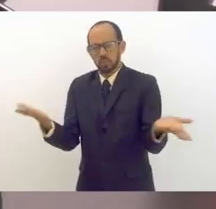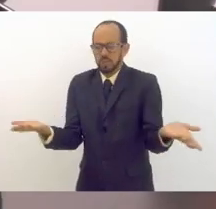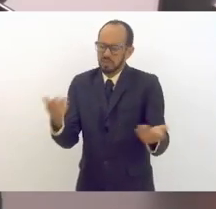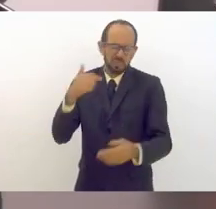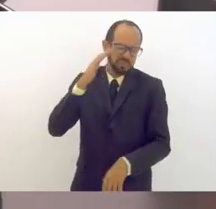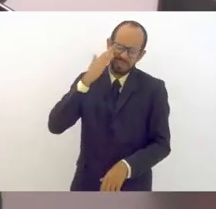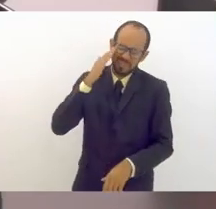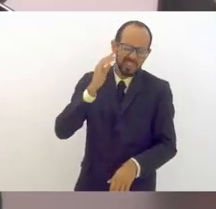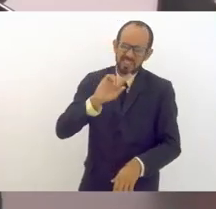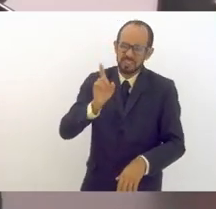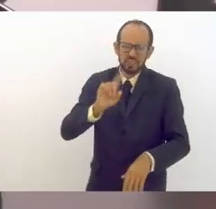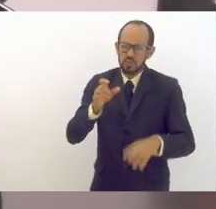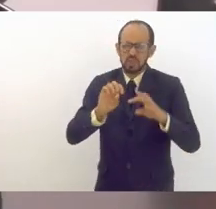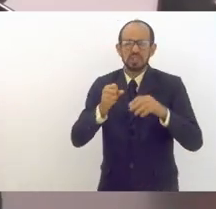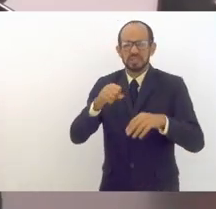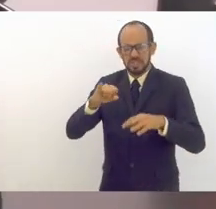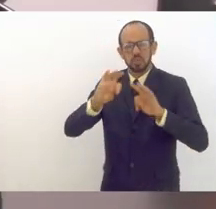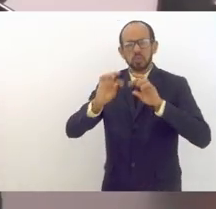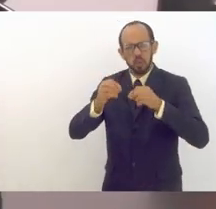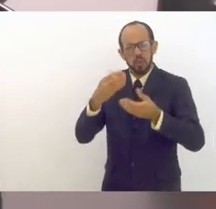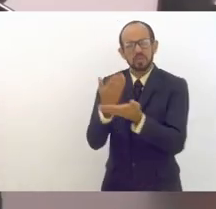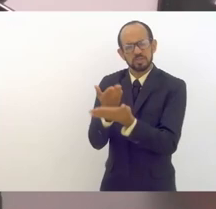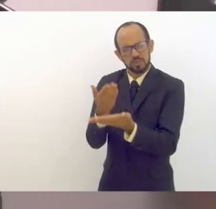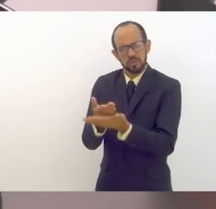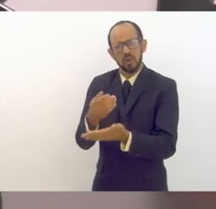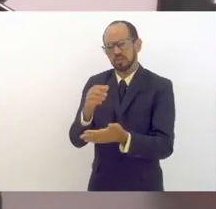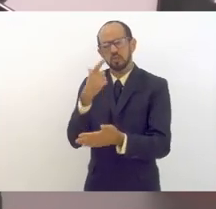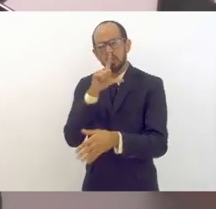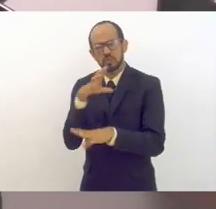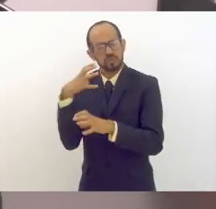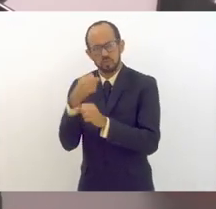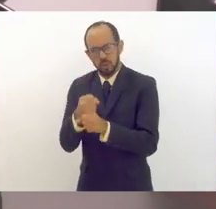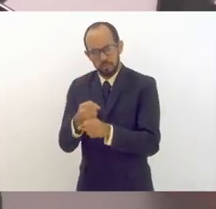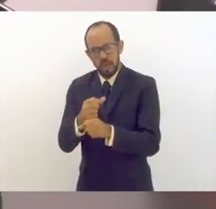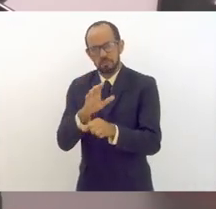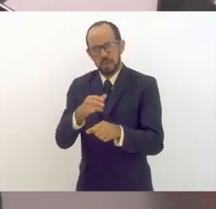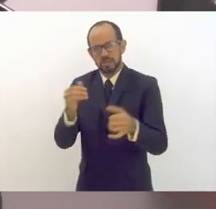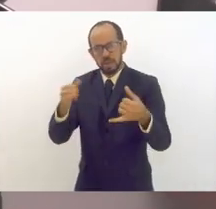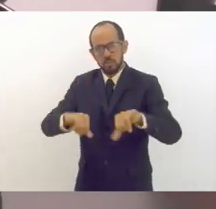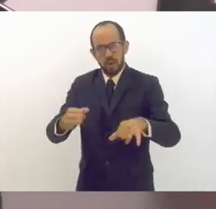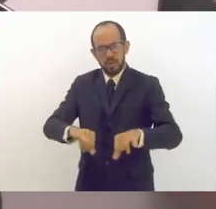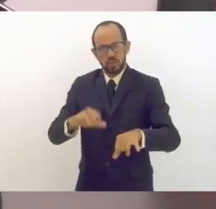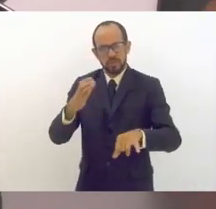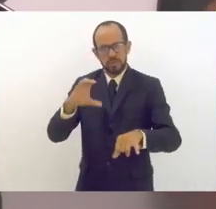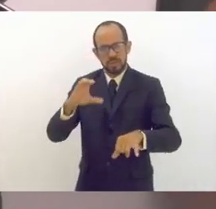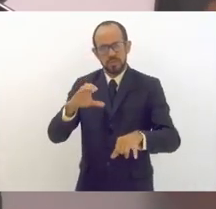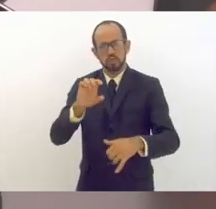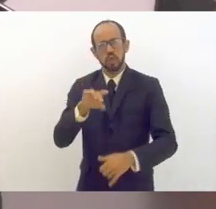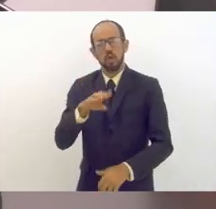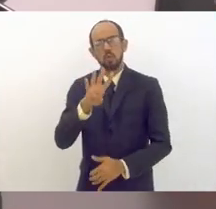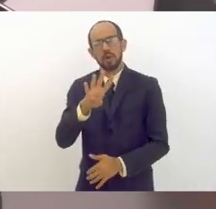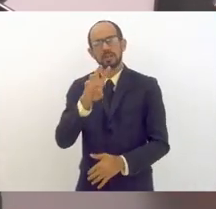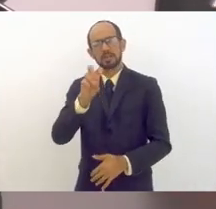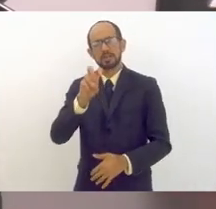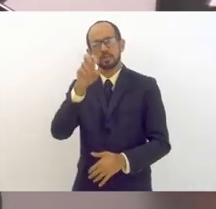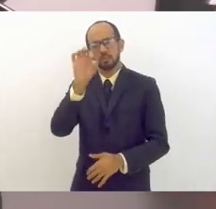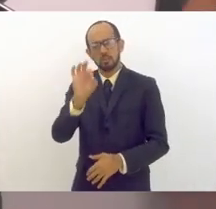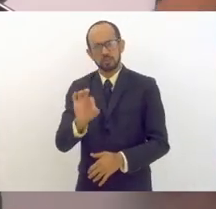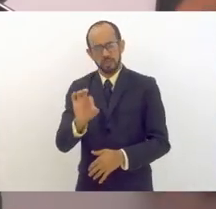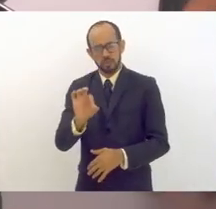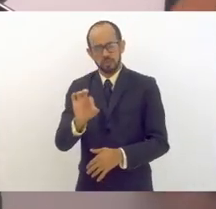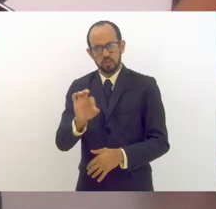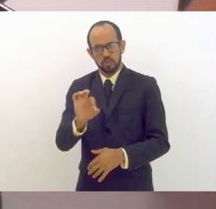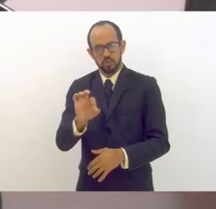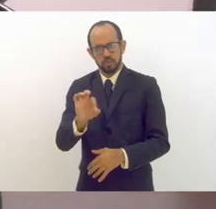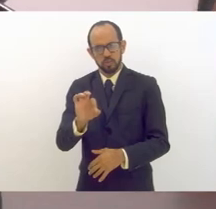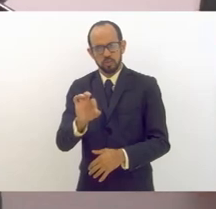entender se todas as escolas estavam e fazer o número total. E vi que laboratório de ciências só 45%. Das escolas tinham. Eu entendi